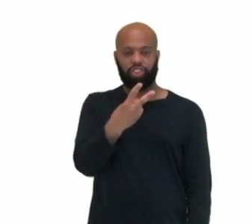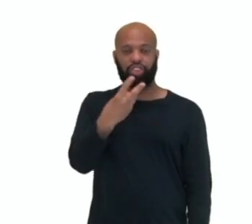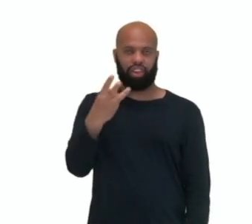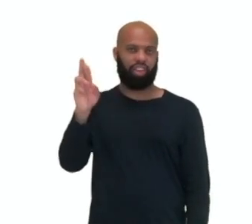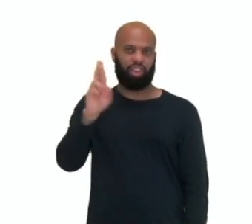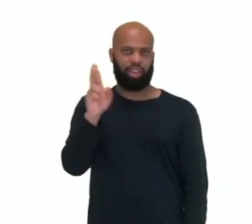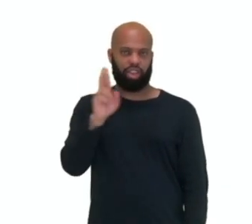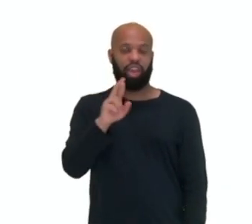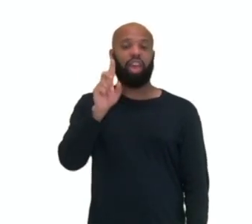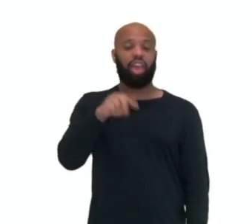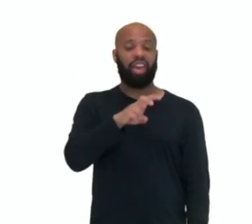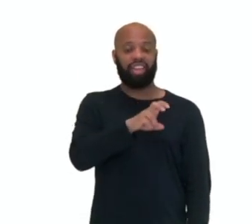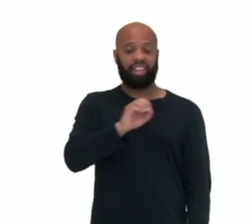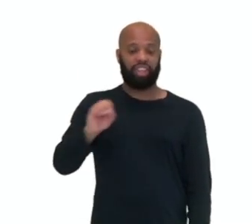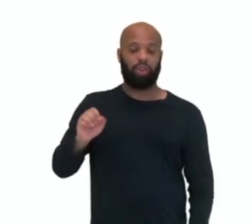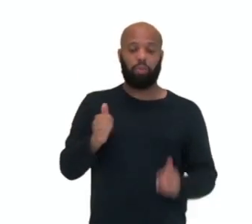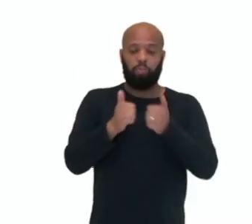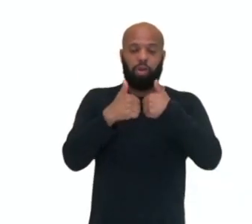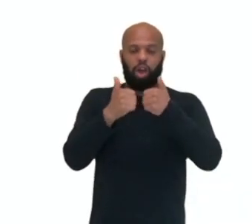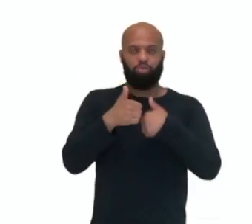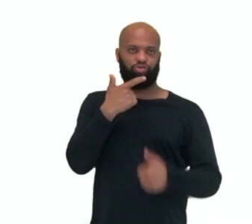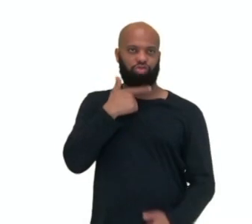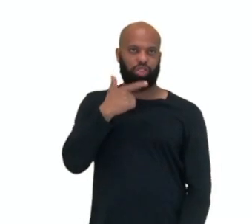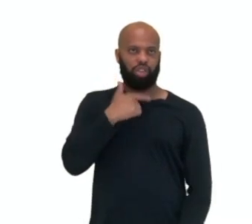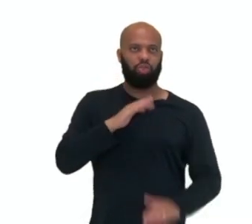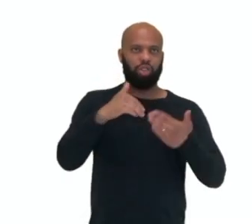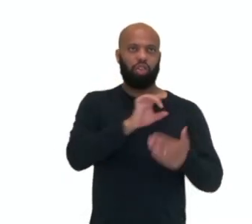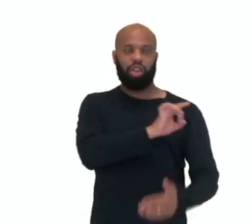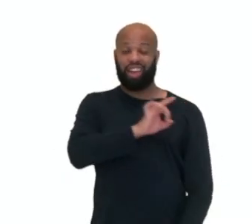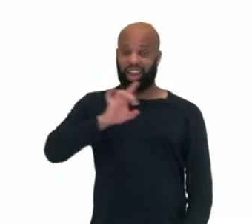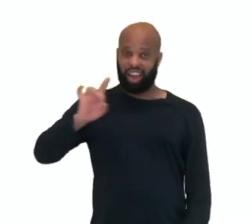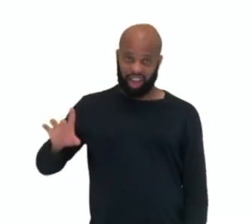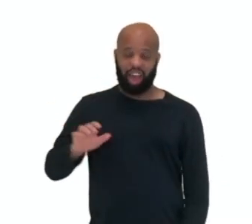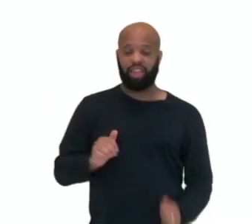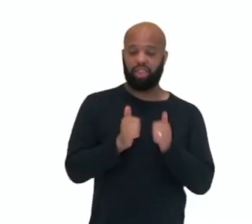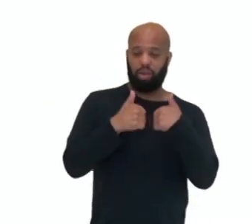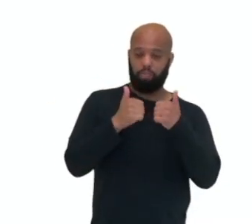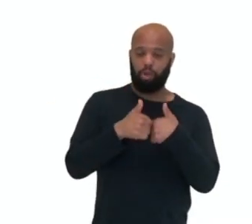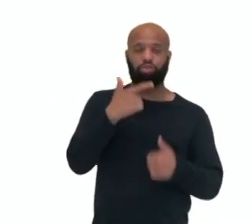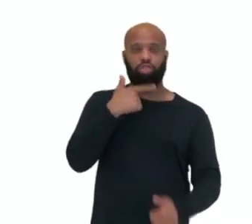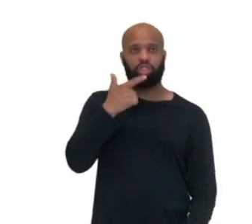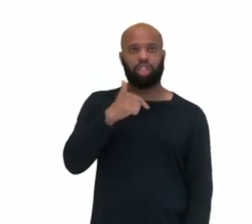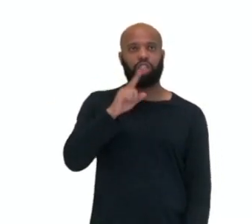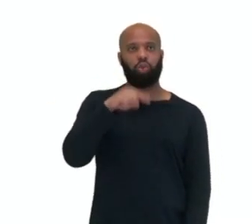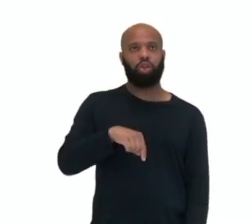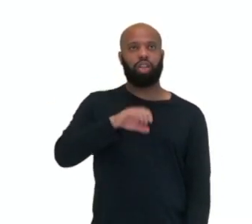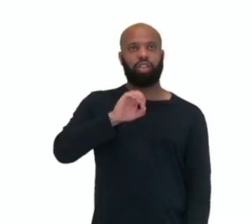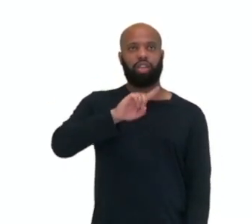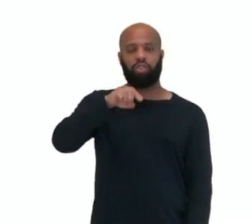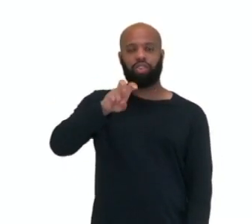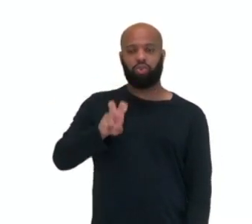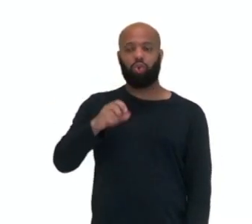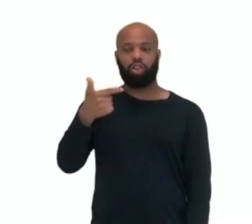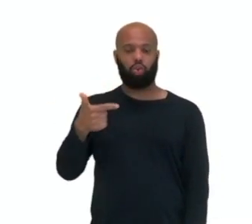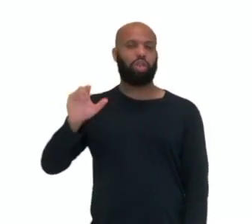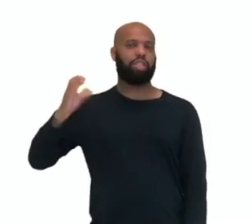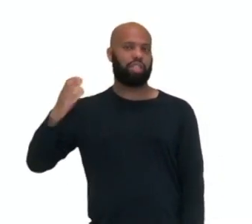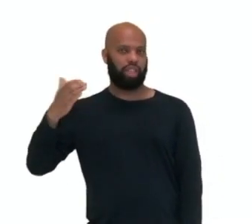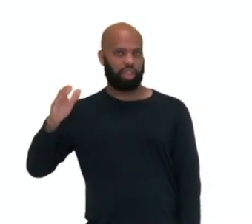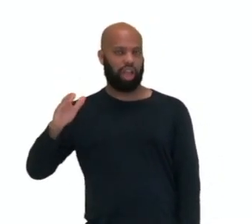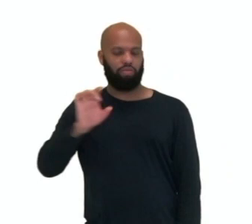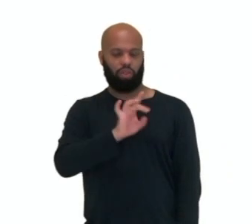259,23 para as 500 unidades, ou seja, cada unidade dos pães de queijo vai ser de 52